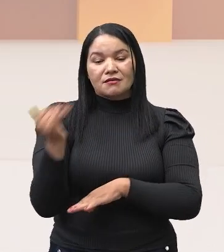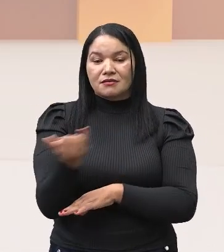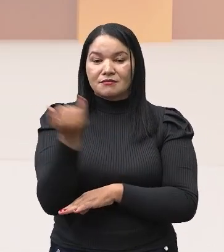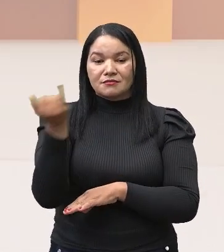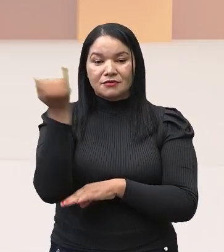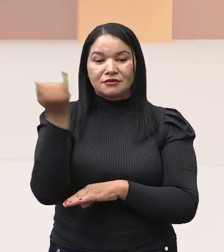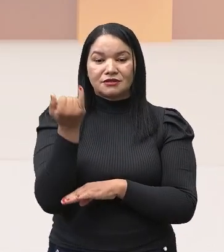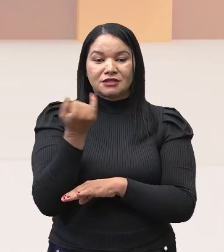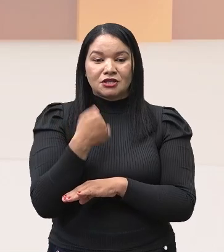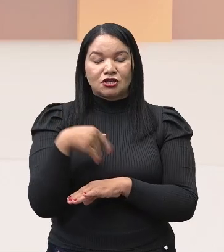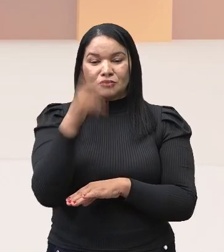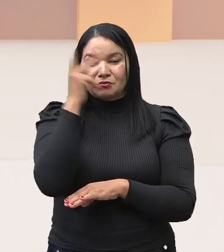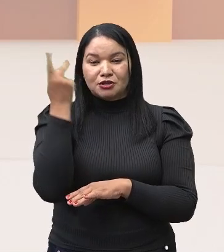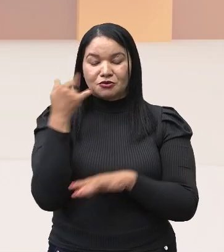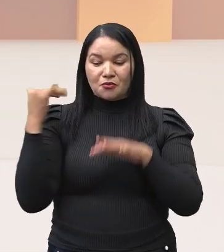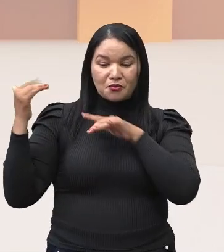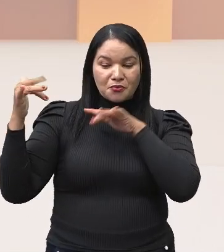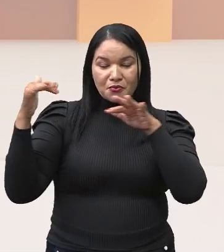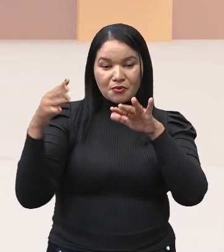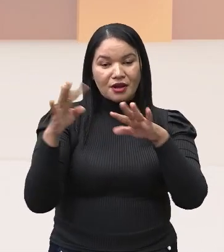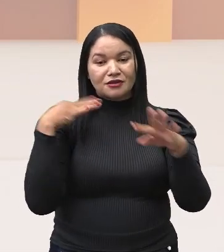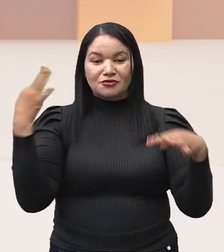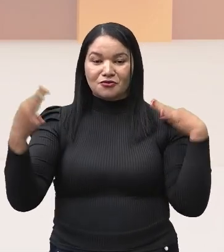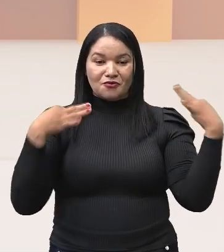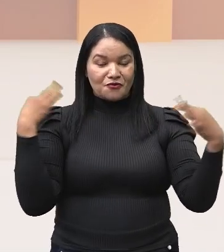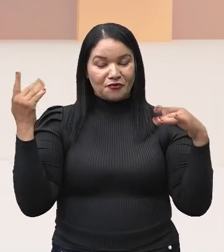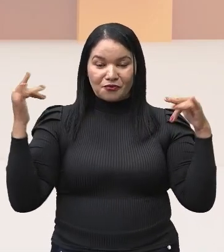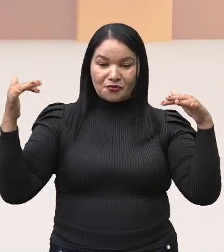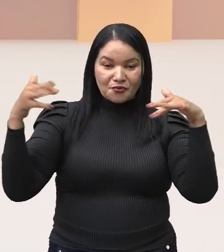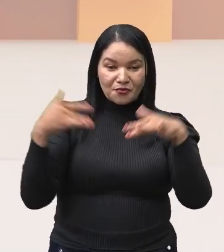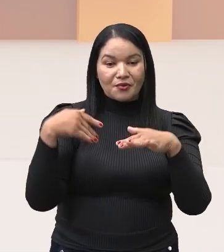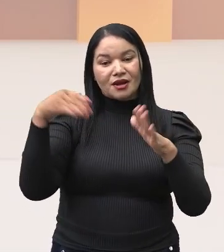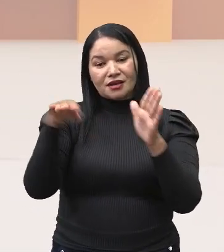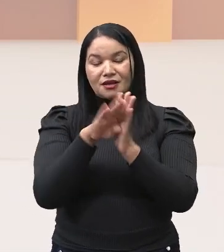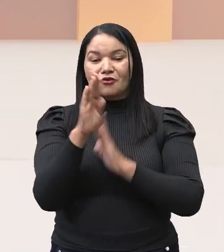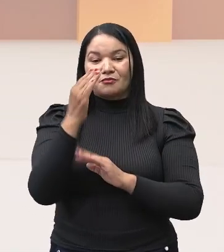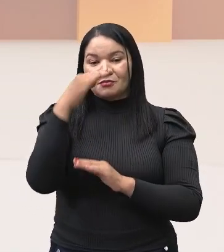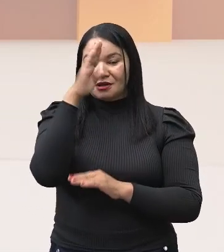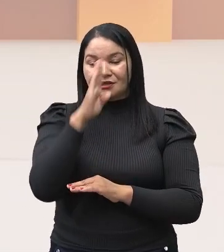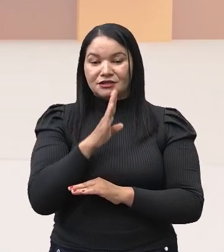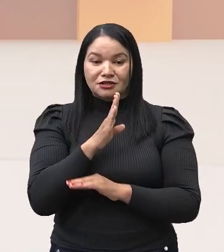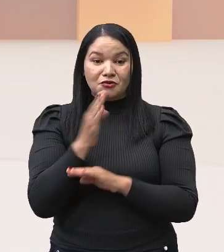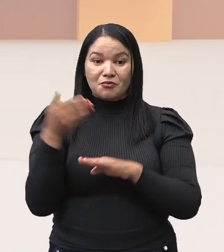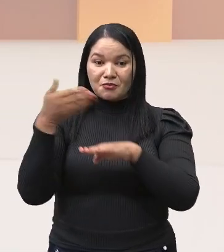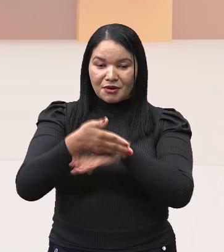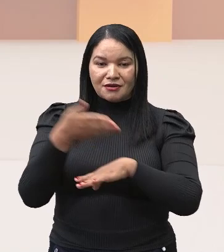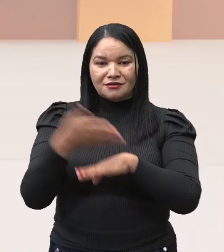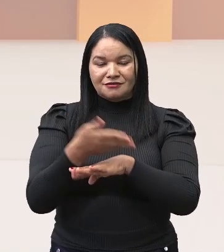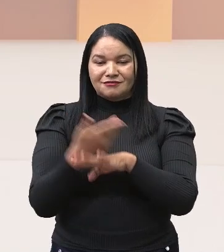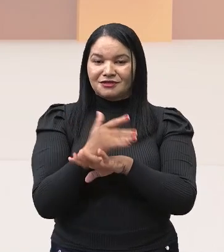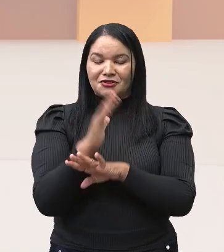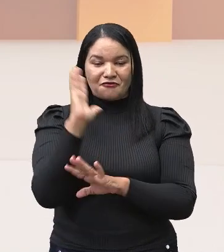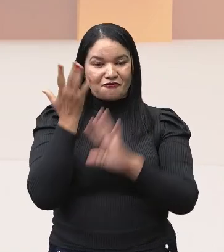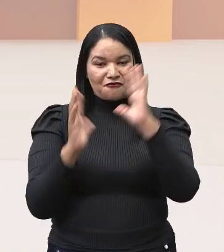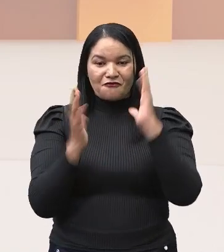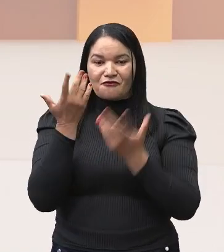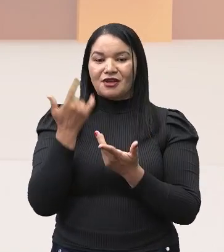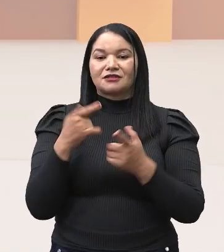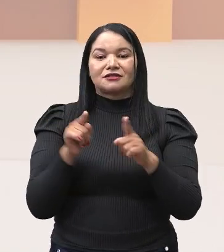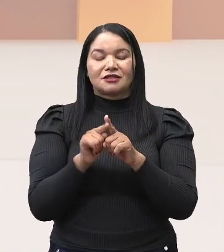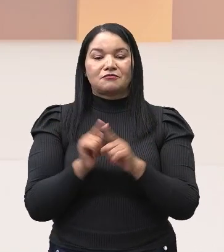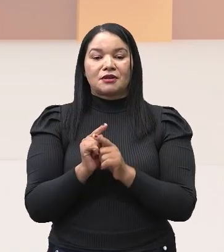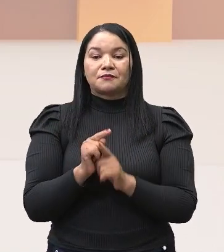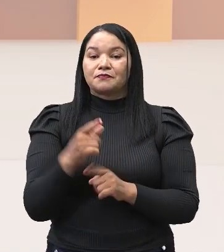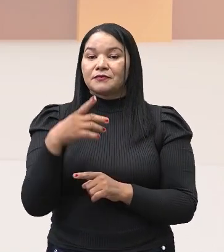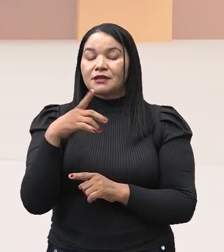que atrai vários turistas até o Brasil para participar dessa festividade. Então, além do